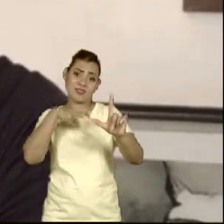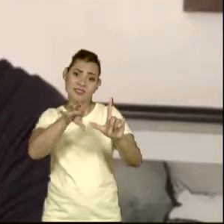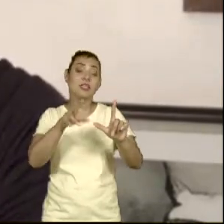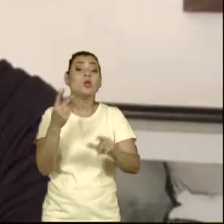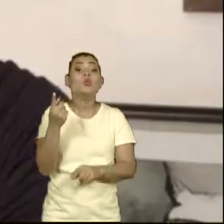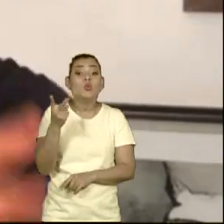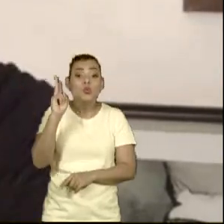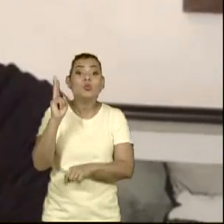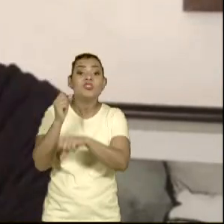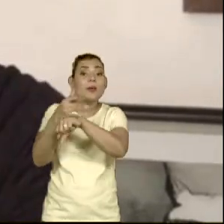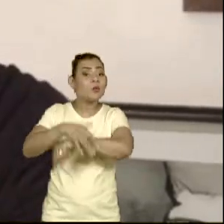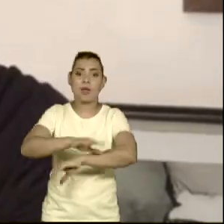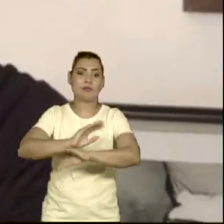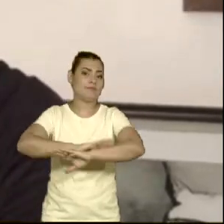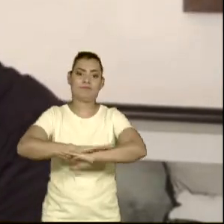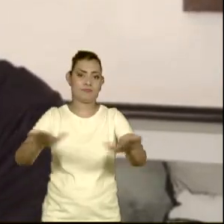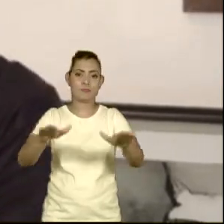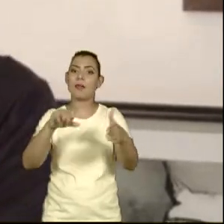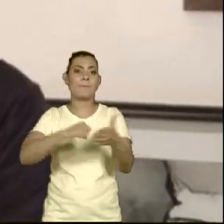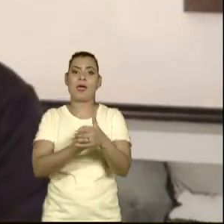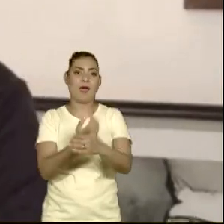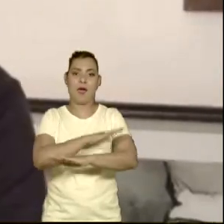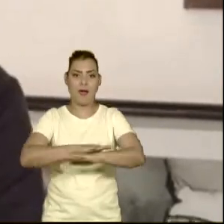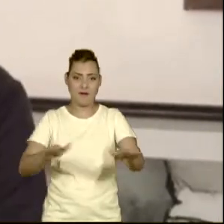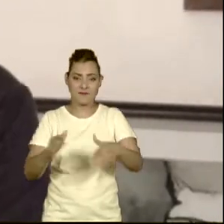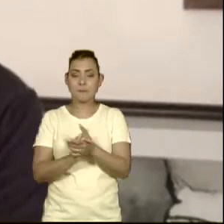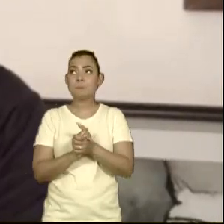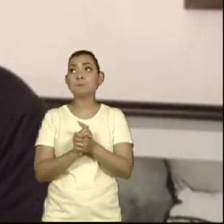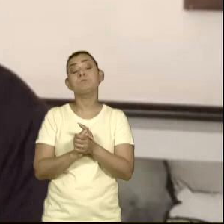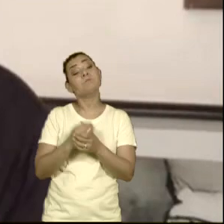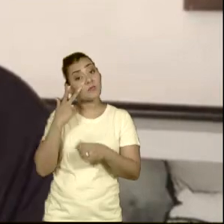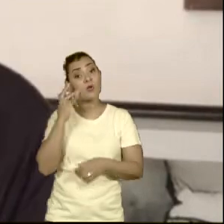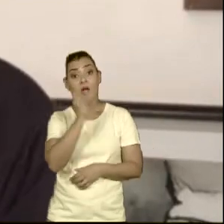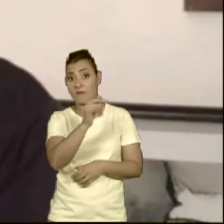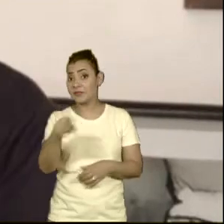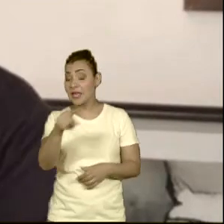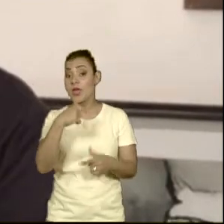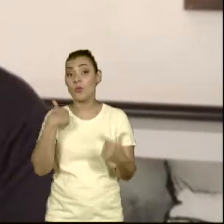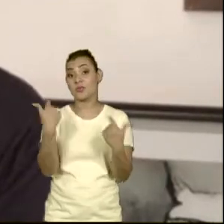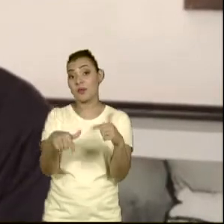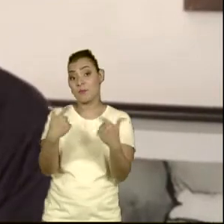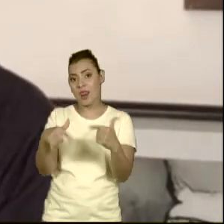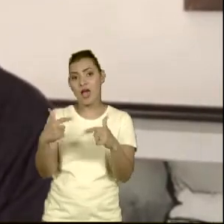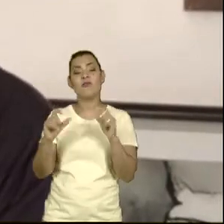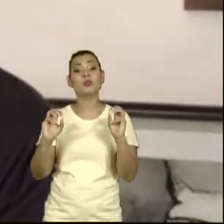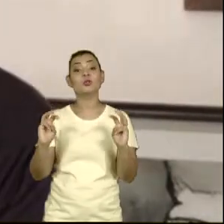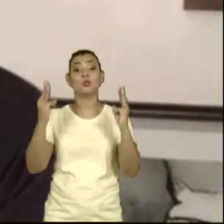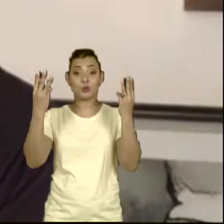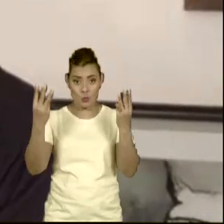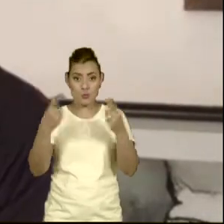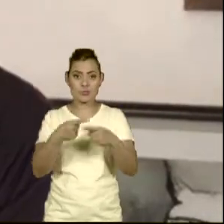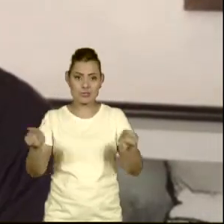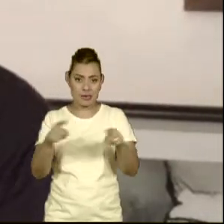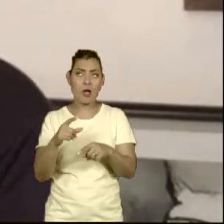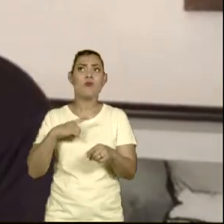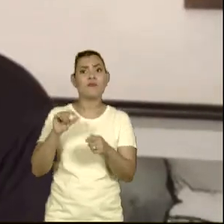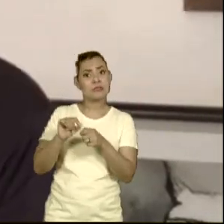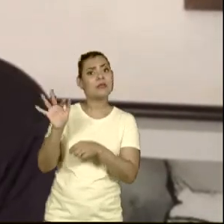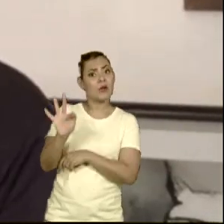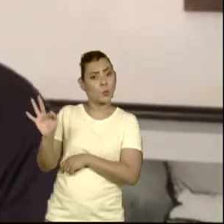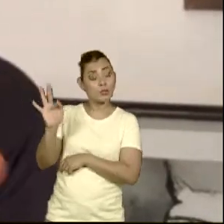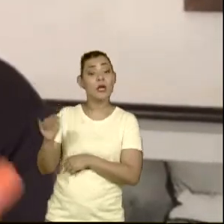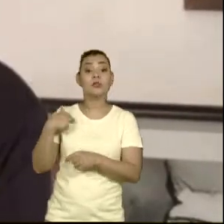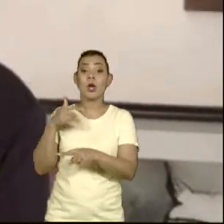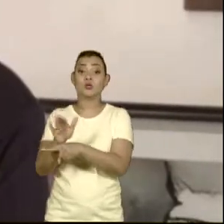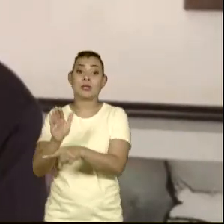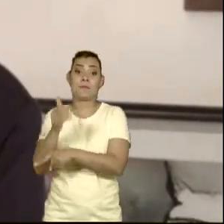duas da manhã, saía do ar. Como eu disse para vocês, que eu trabalhava com produção de show musical, fazia faculdade, eu tinha que ajudar